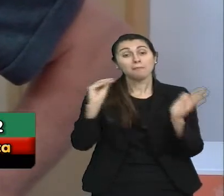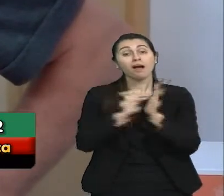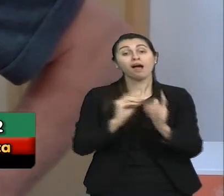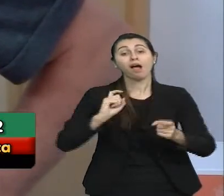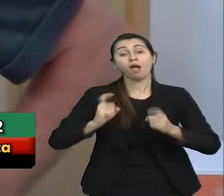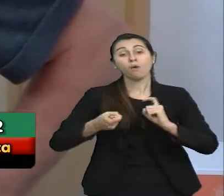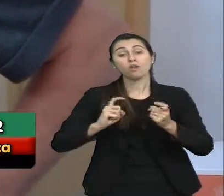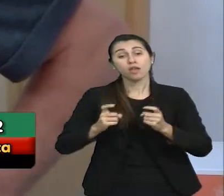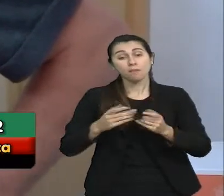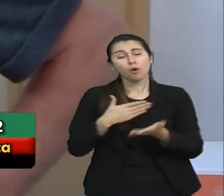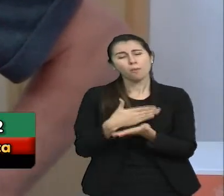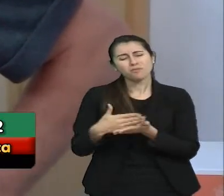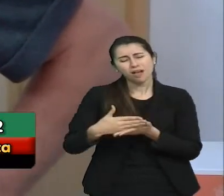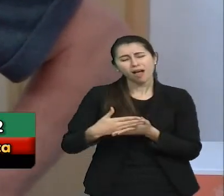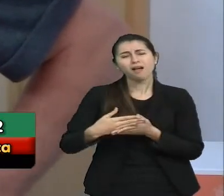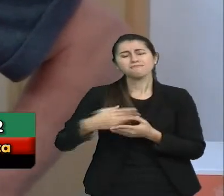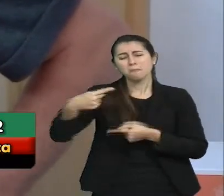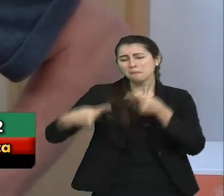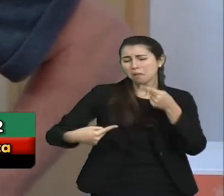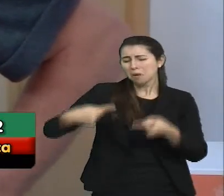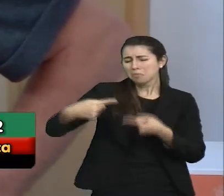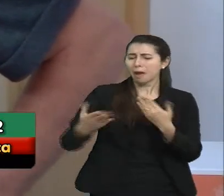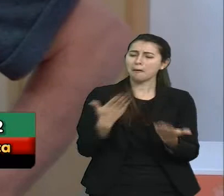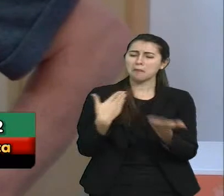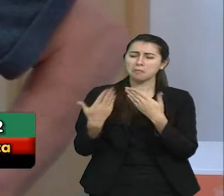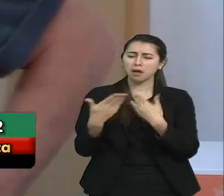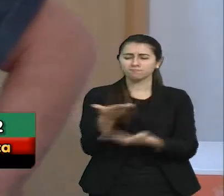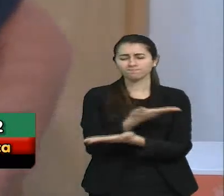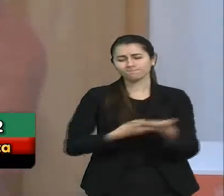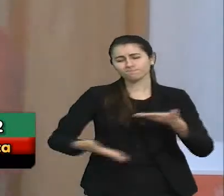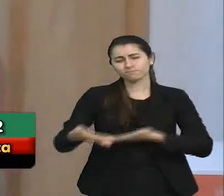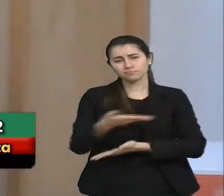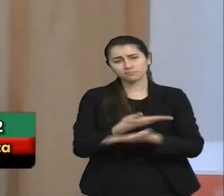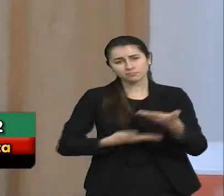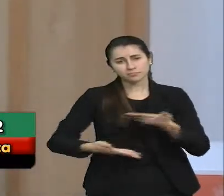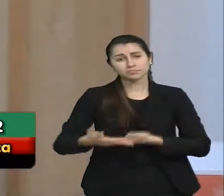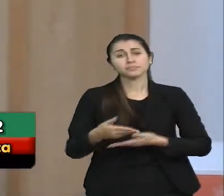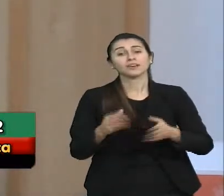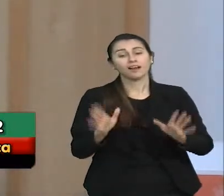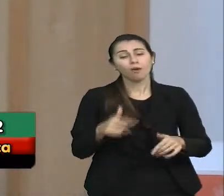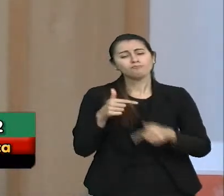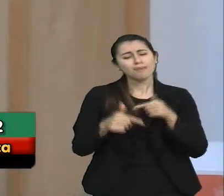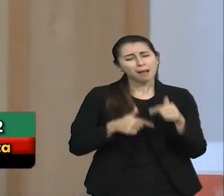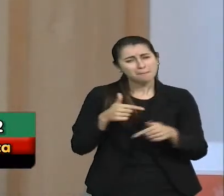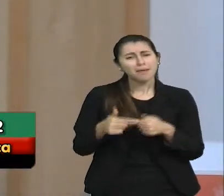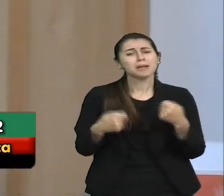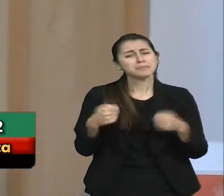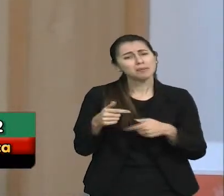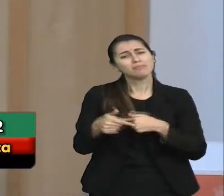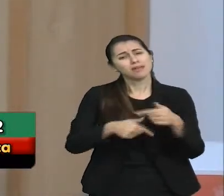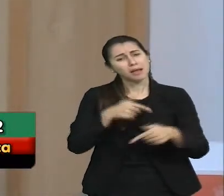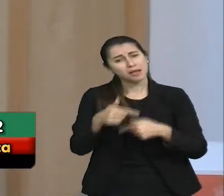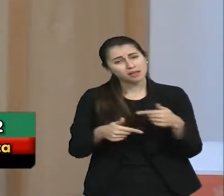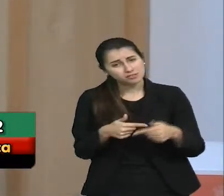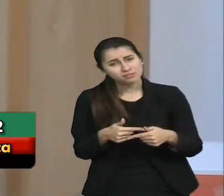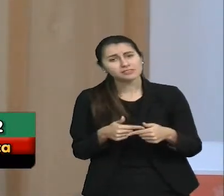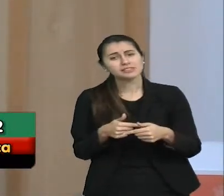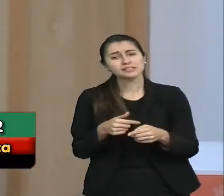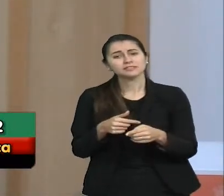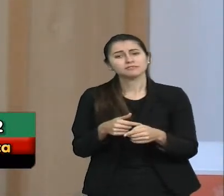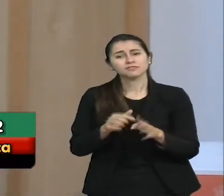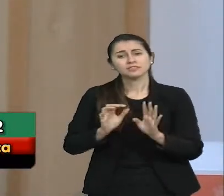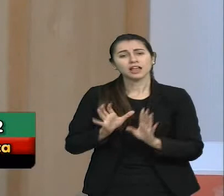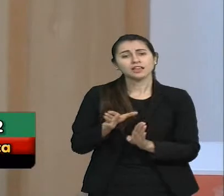A CEPIR fará toda a parte institucional, mas a parte de convencimento e trabalho e de convencimento do ser humano é